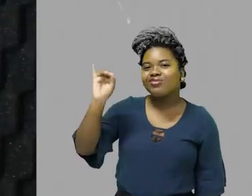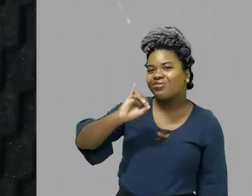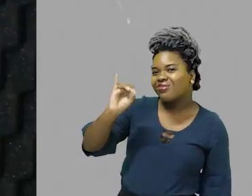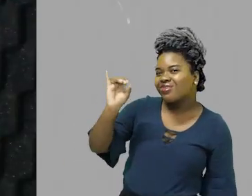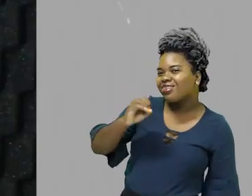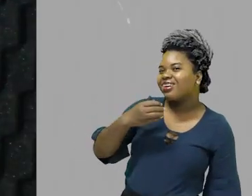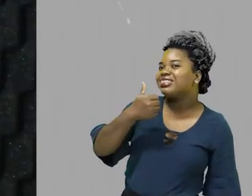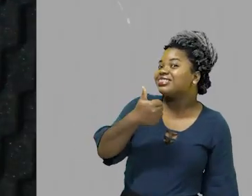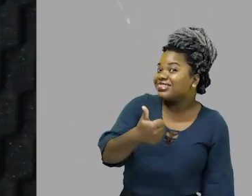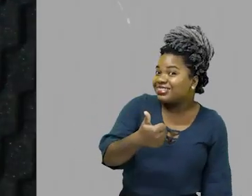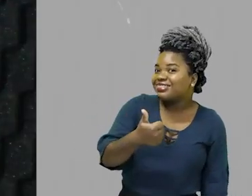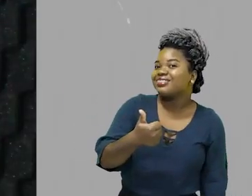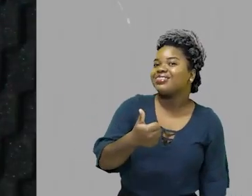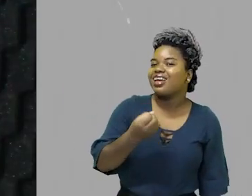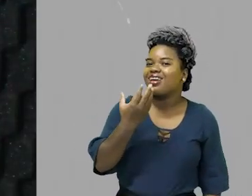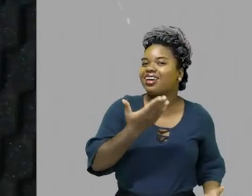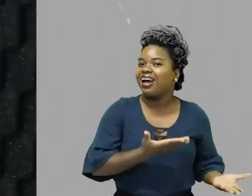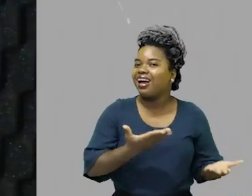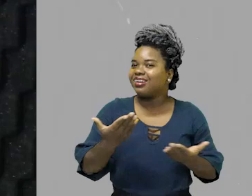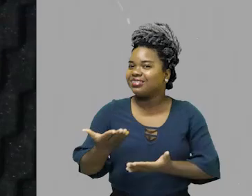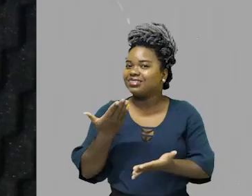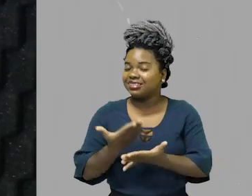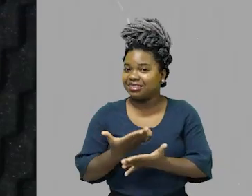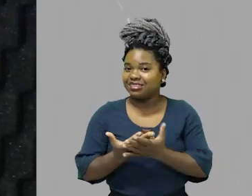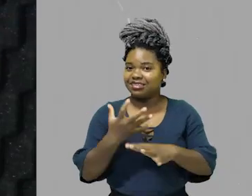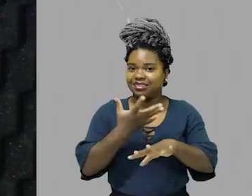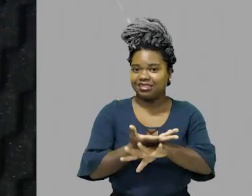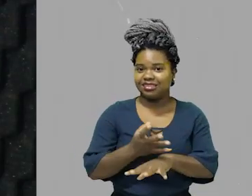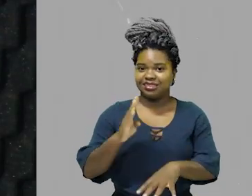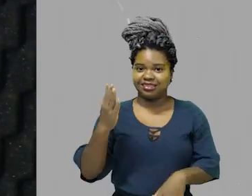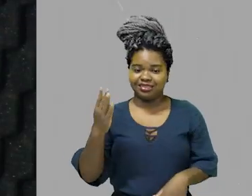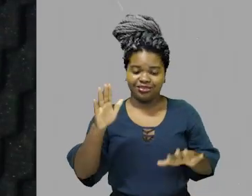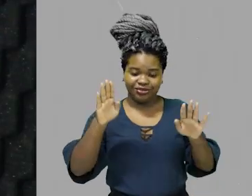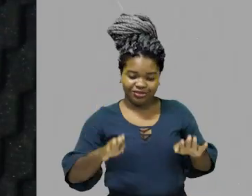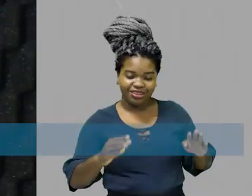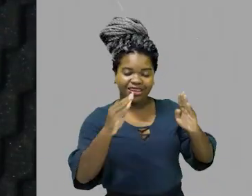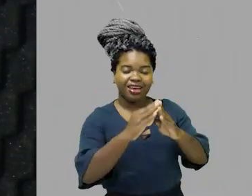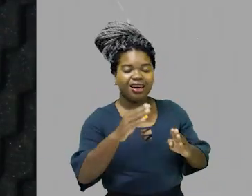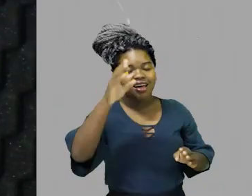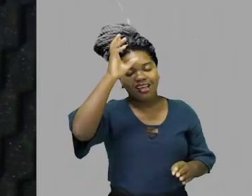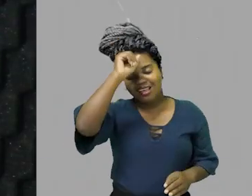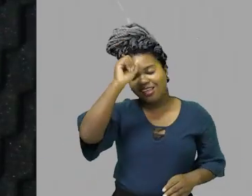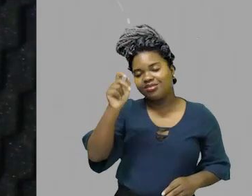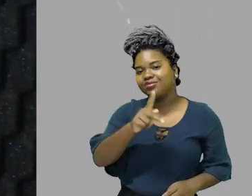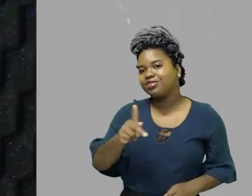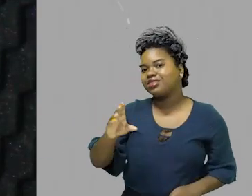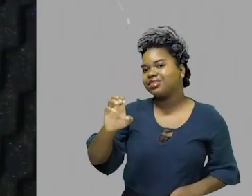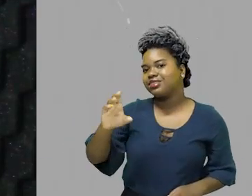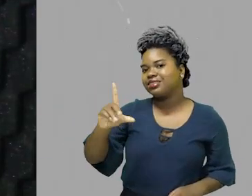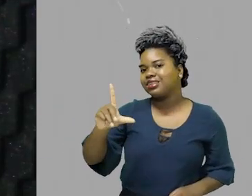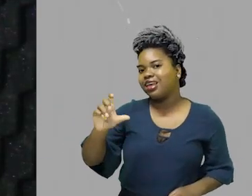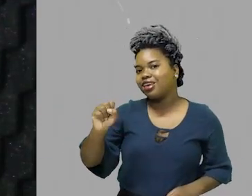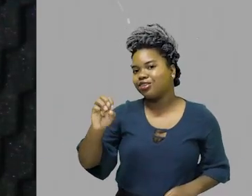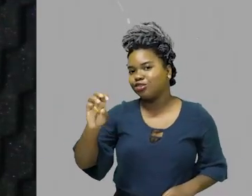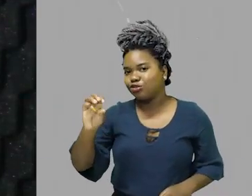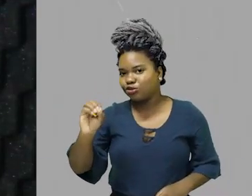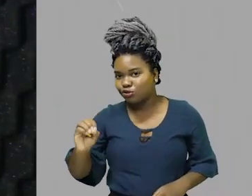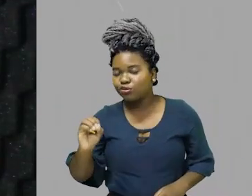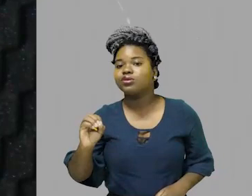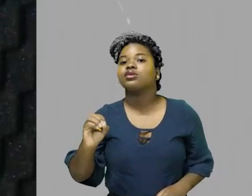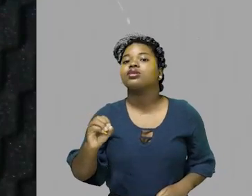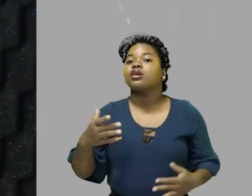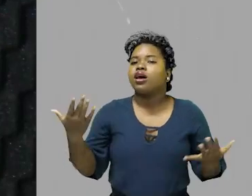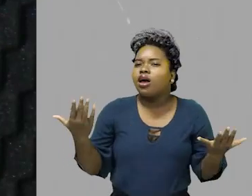Olá pessoal, tudo bem com vocês? Sejam bem-vindos a mais uma aula de Biologia aqui do Fique em Casa Aprendendo. Eu sou o professor Celso Ramos. Nós vamos